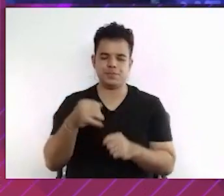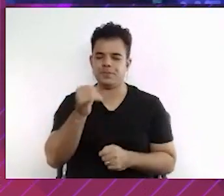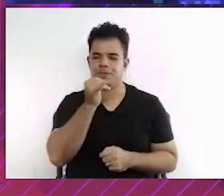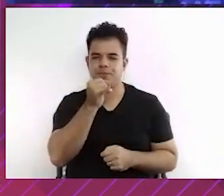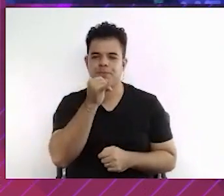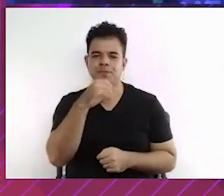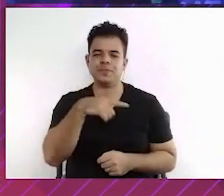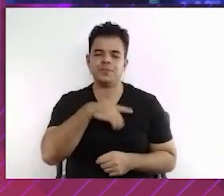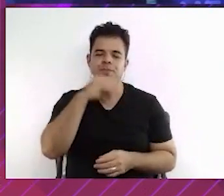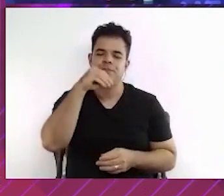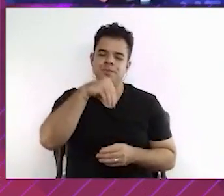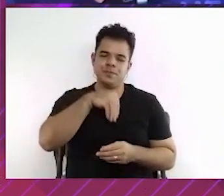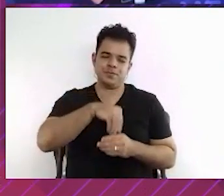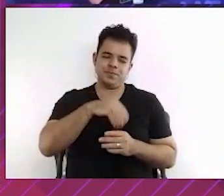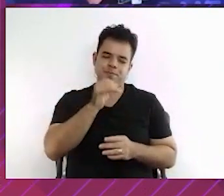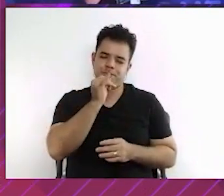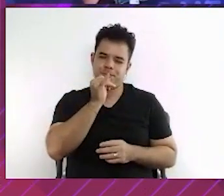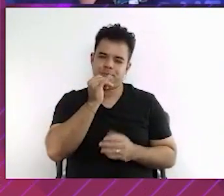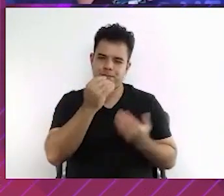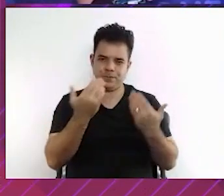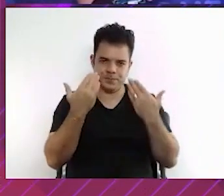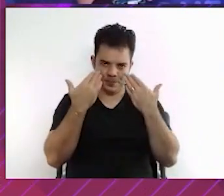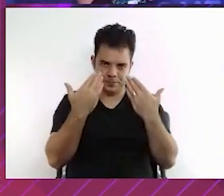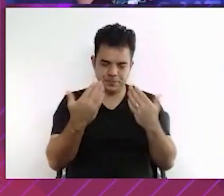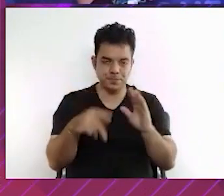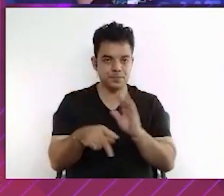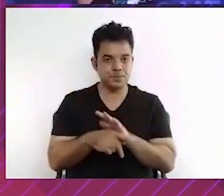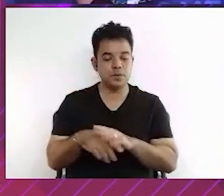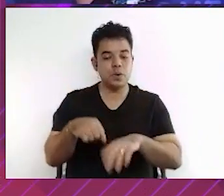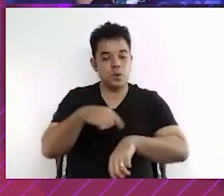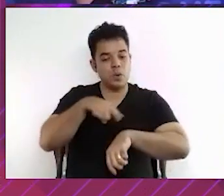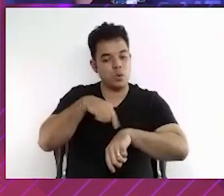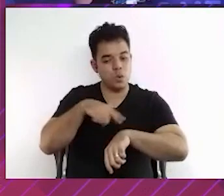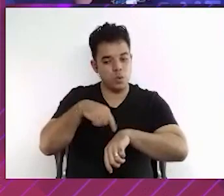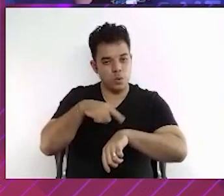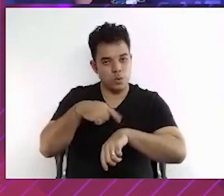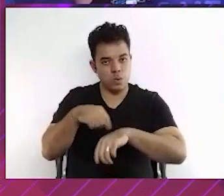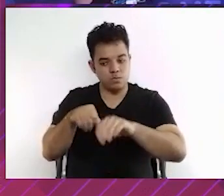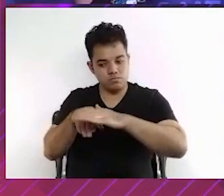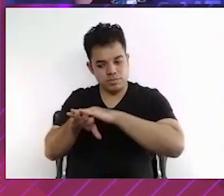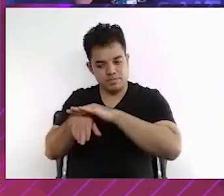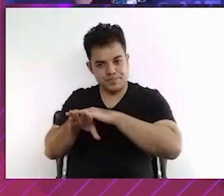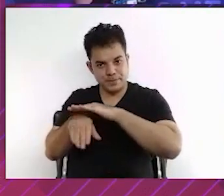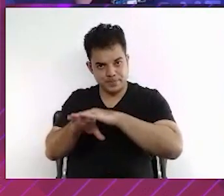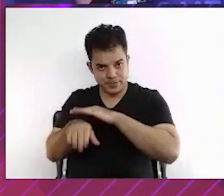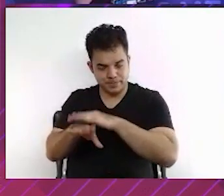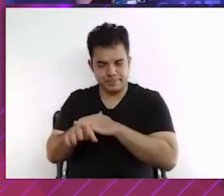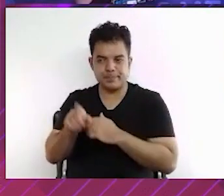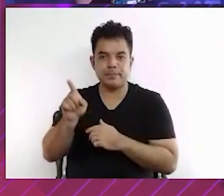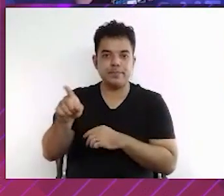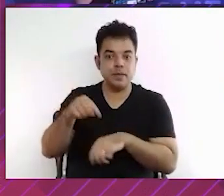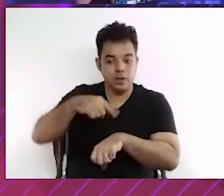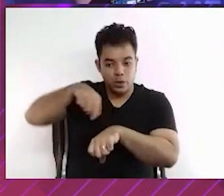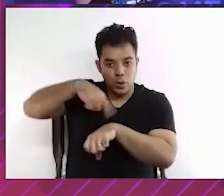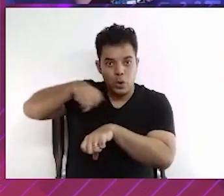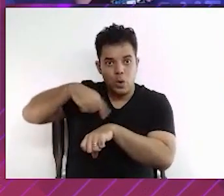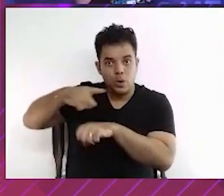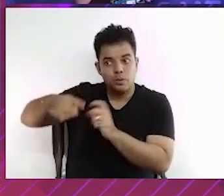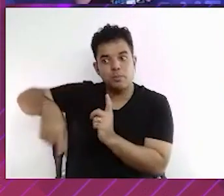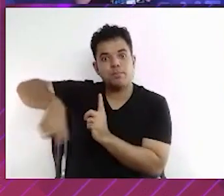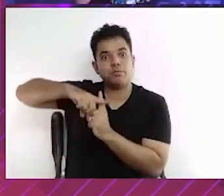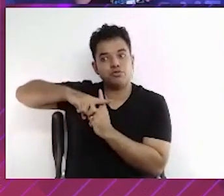tem, por exemplo, o banco de horas. Se o colaborador tem muitas horas